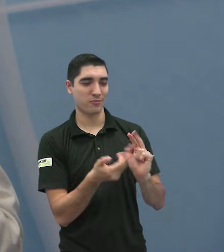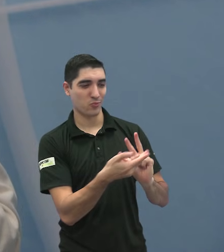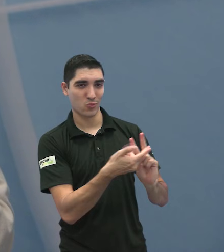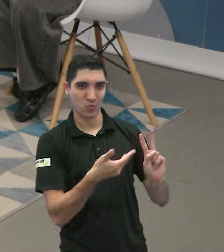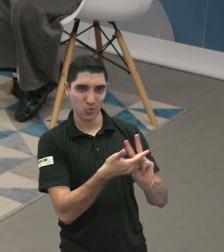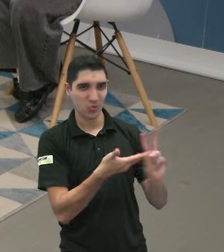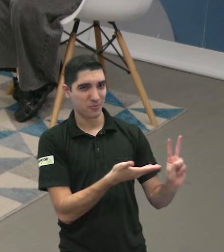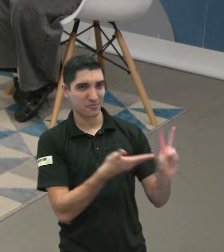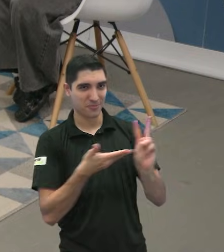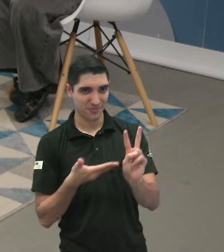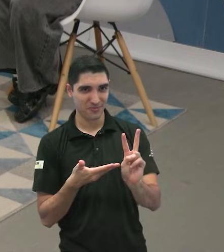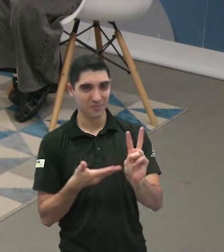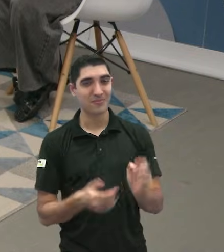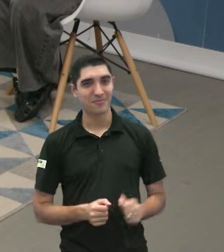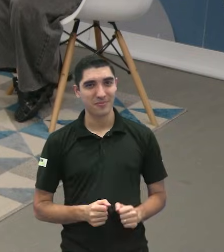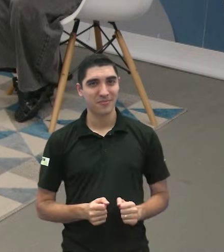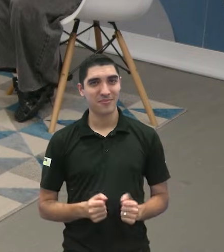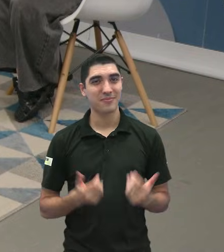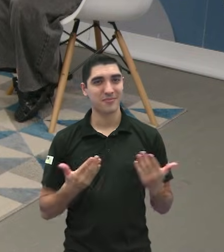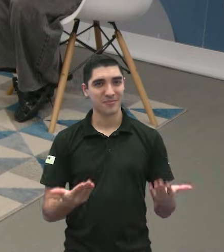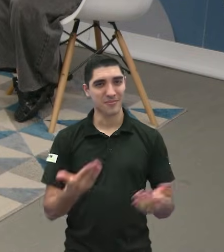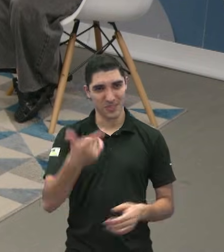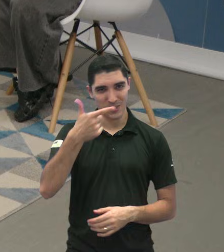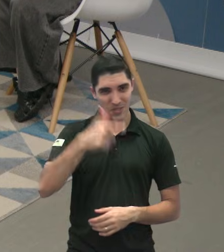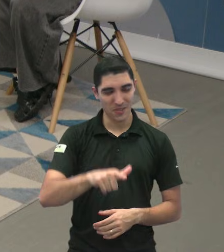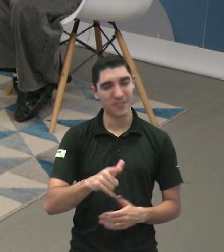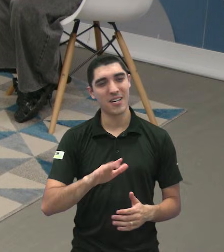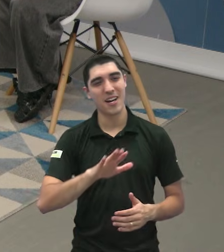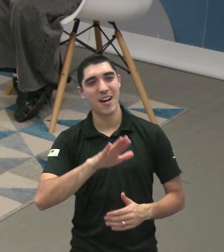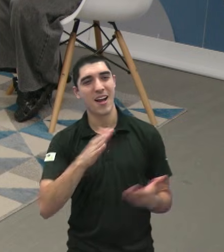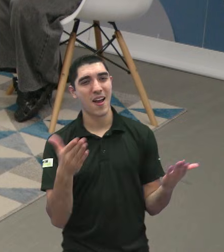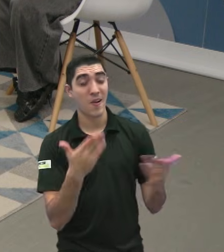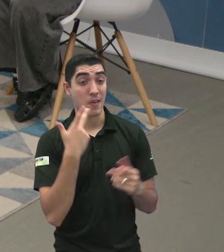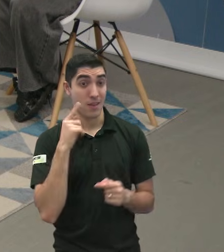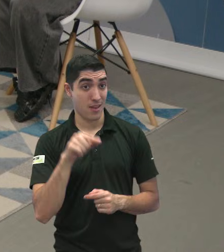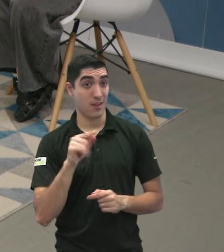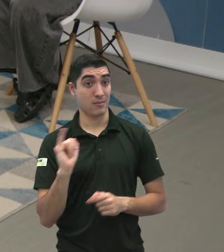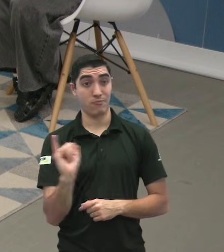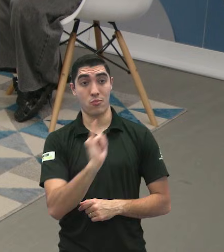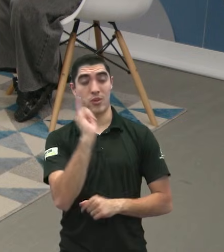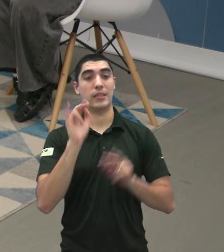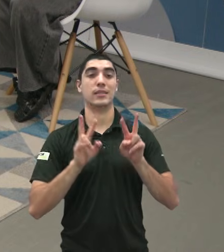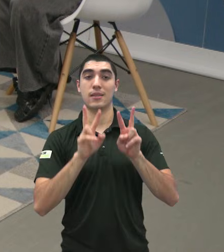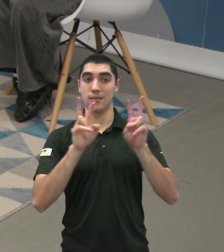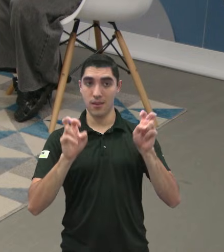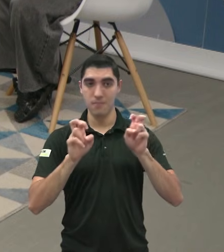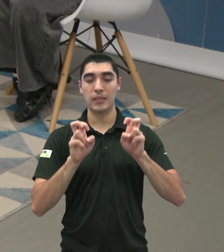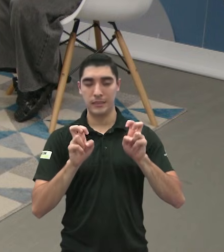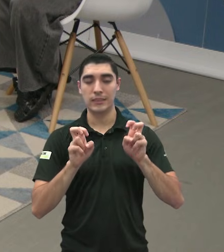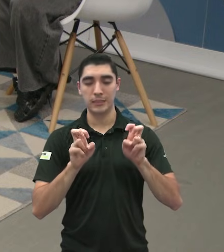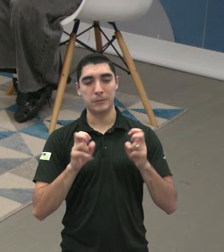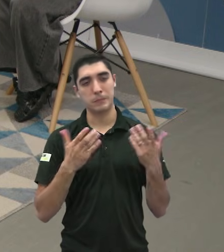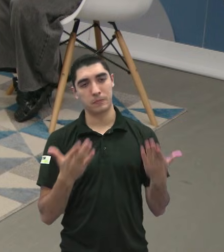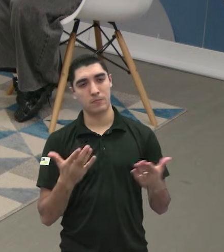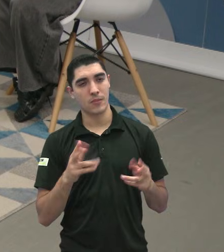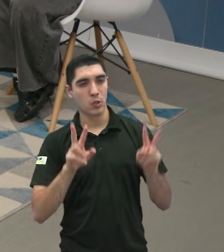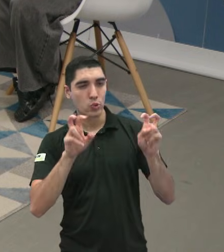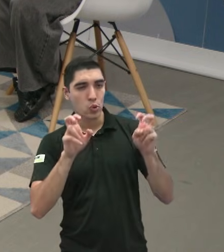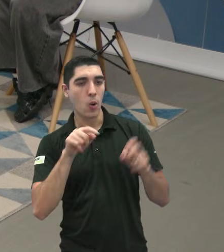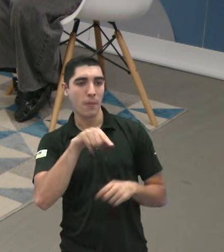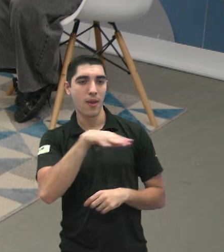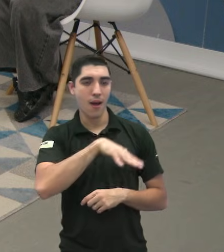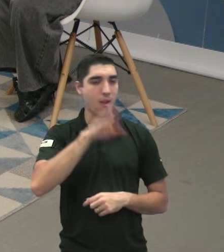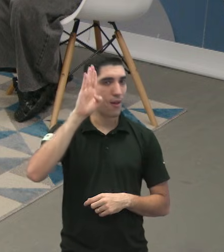convidadas. Meninas, vamos lá, mais um bloco, a gente falando de assunto importante aqui dentro, né, do